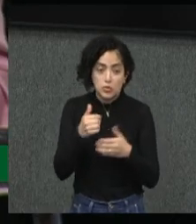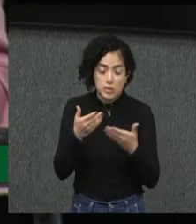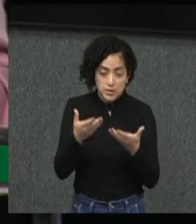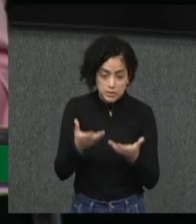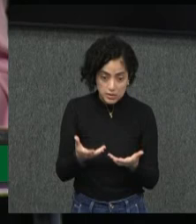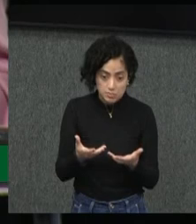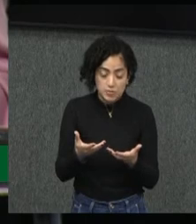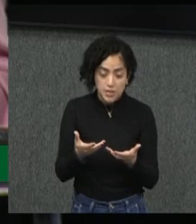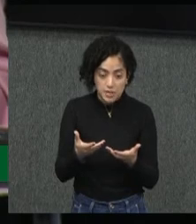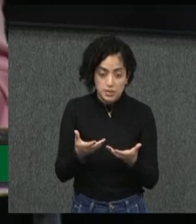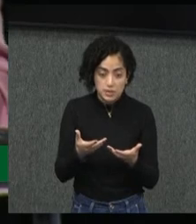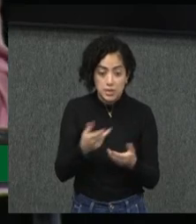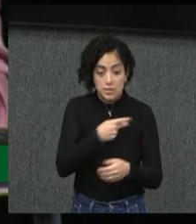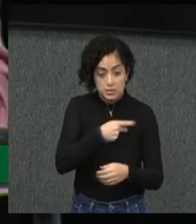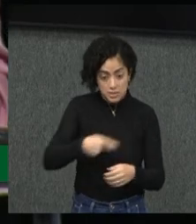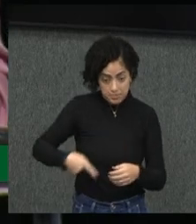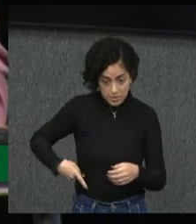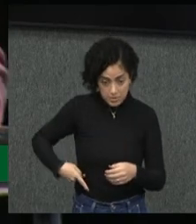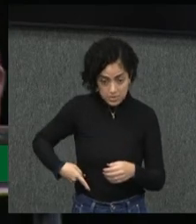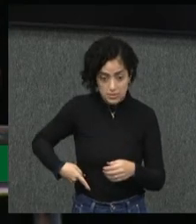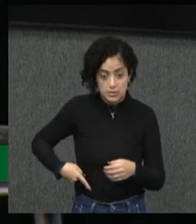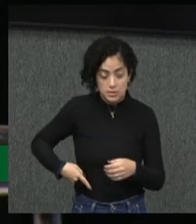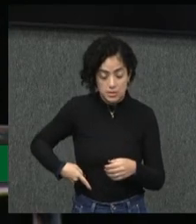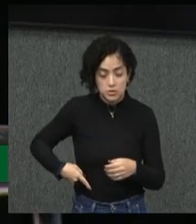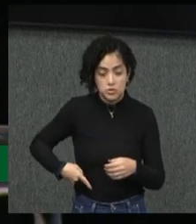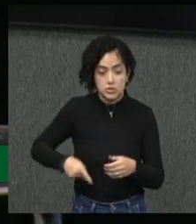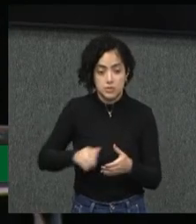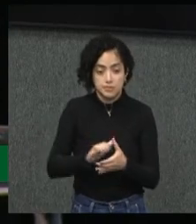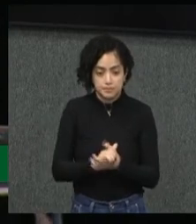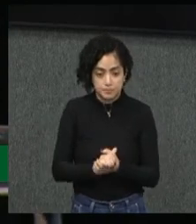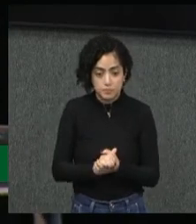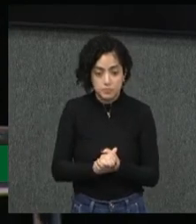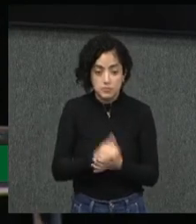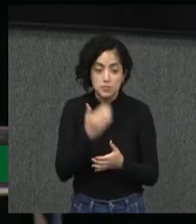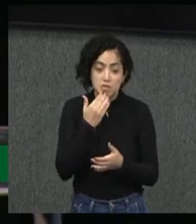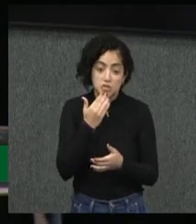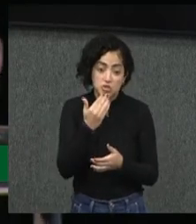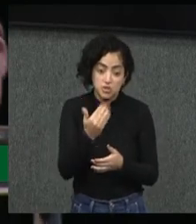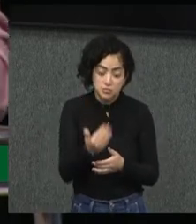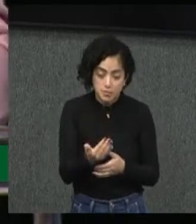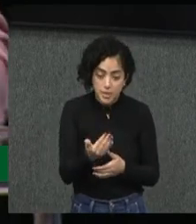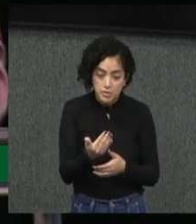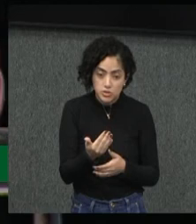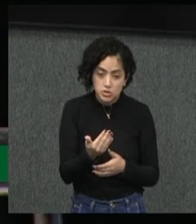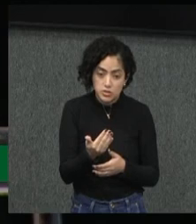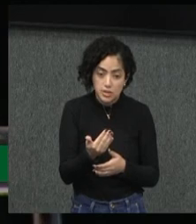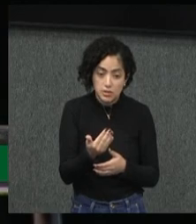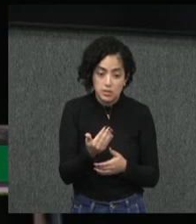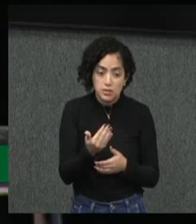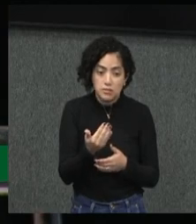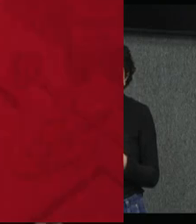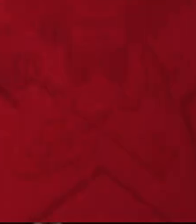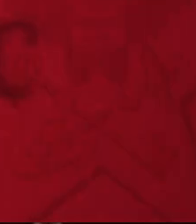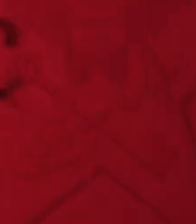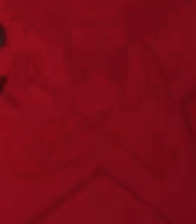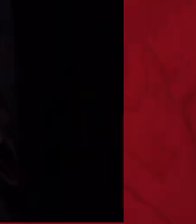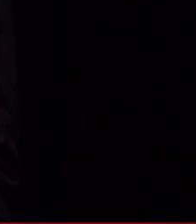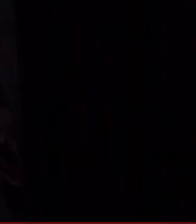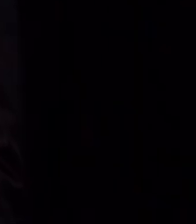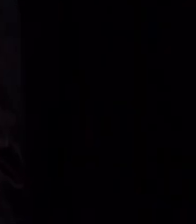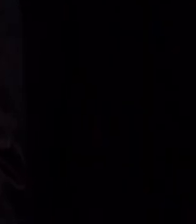Nessi, da presidente do Rincão, Valdete, nós pedimos a todos que olhem por esta pauta.